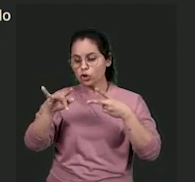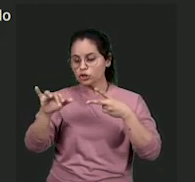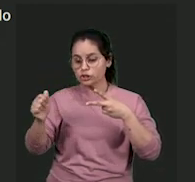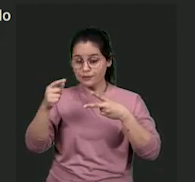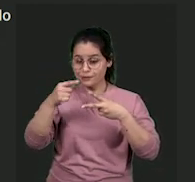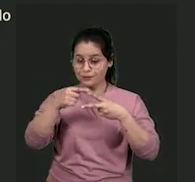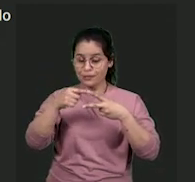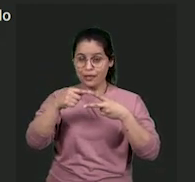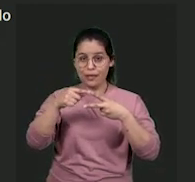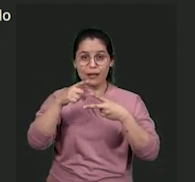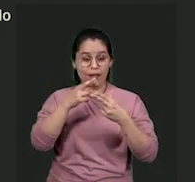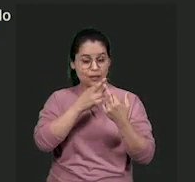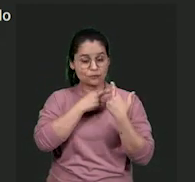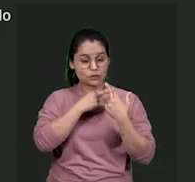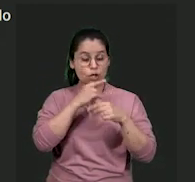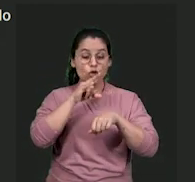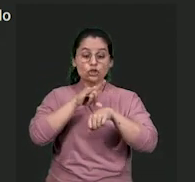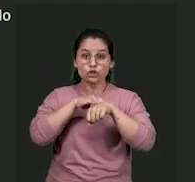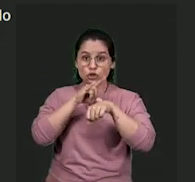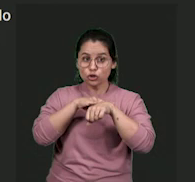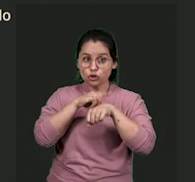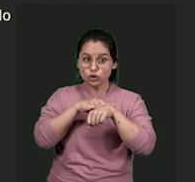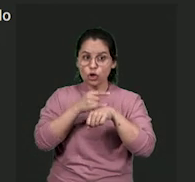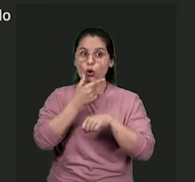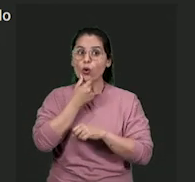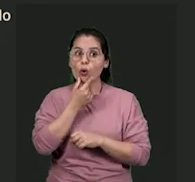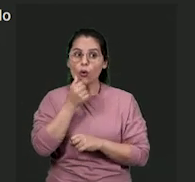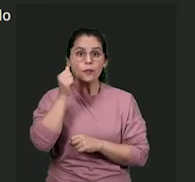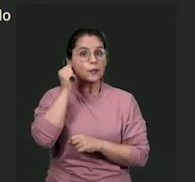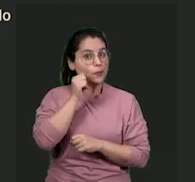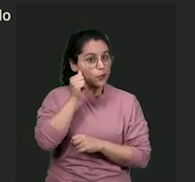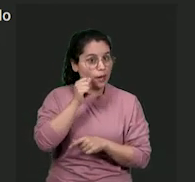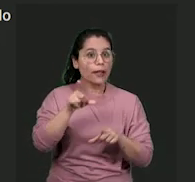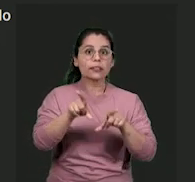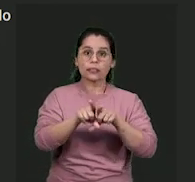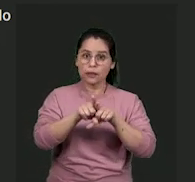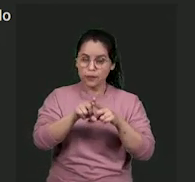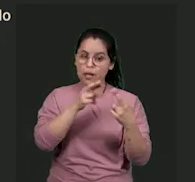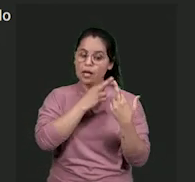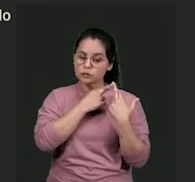urologista cuida do sistema urinário de homens e de mulheres também.